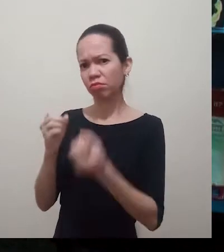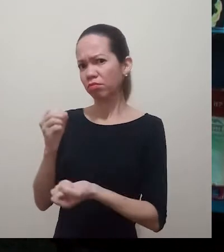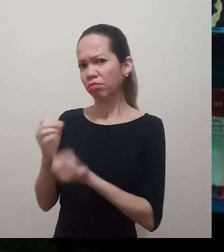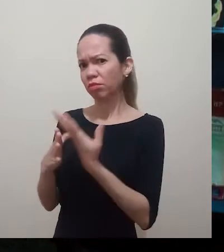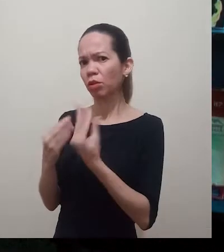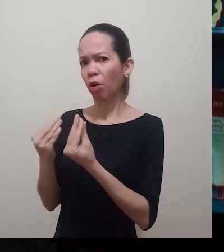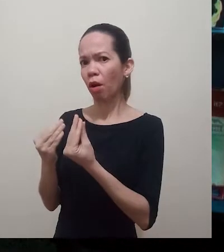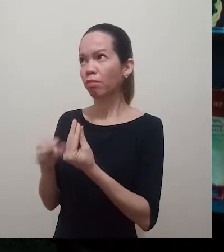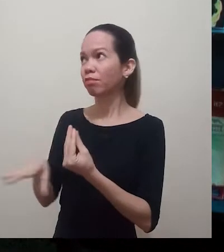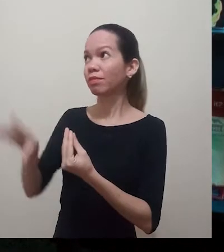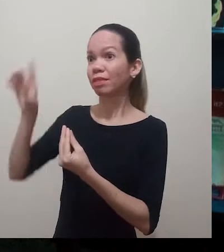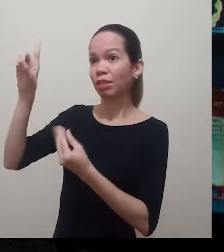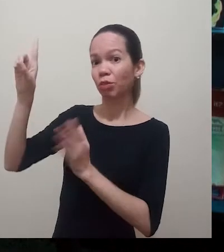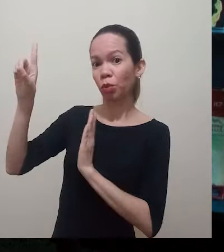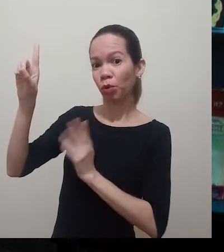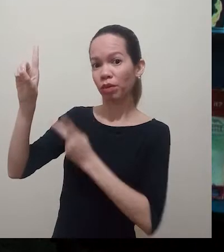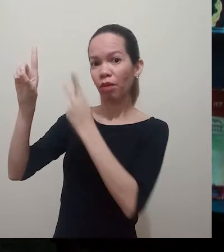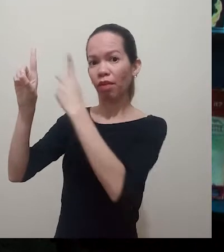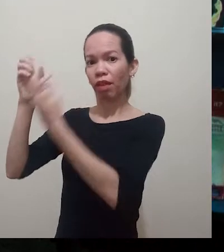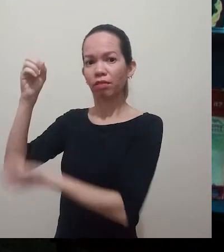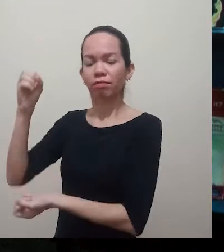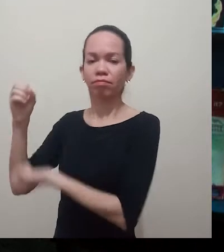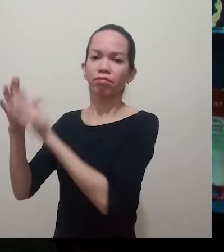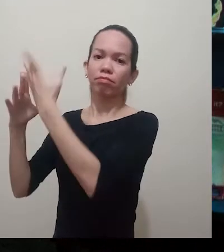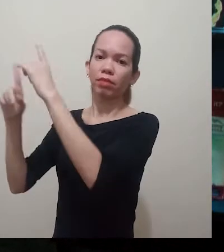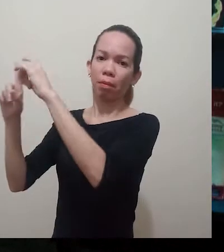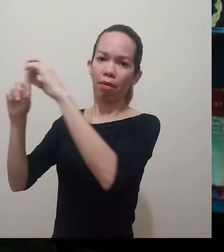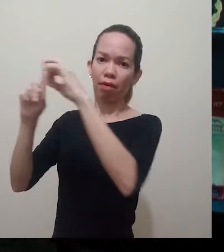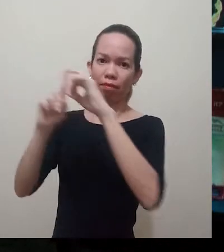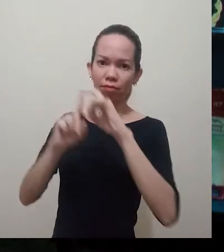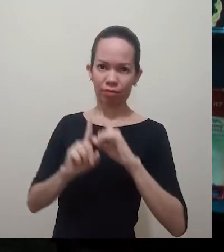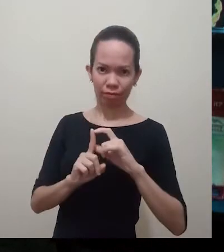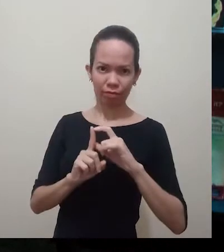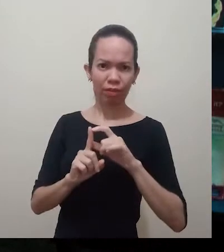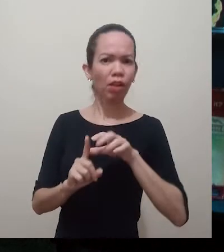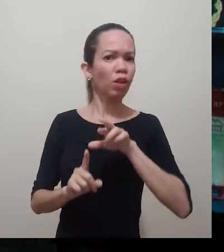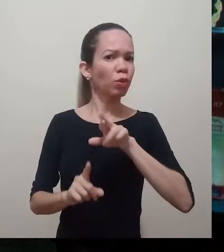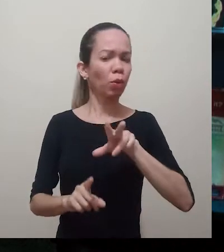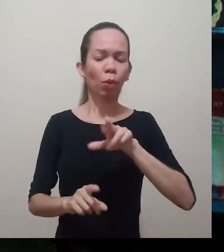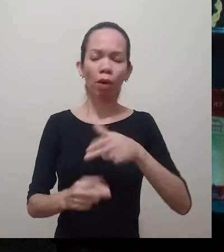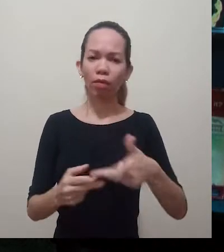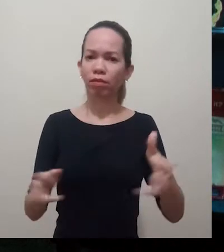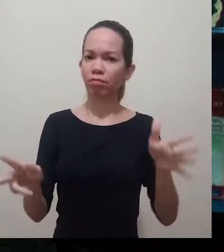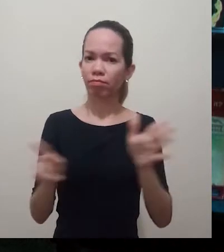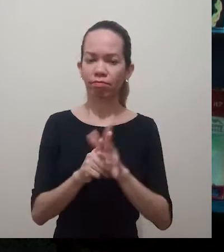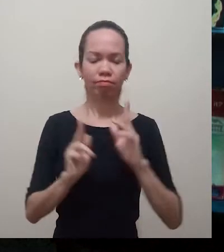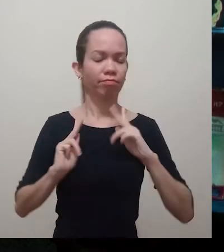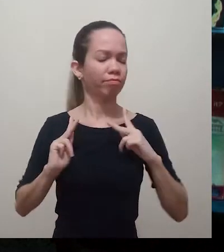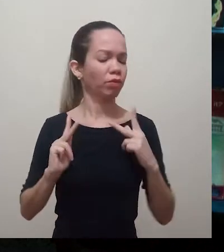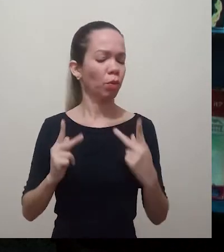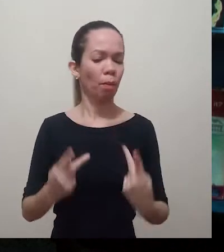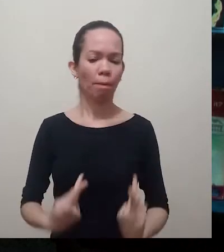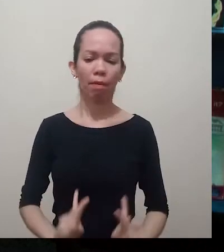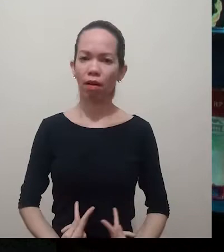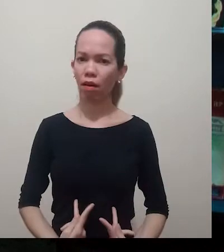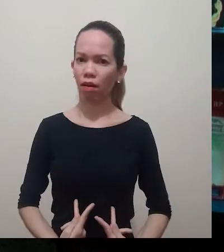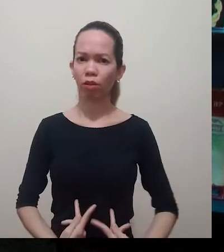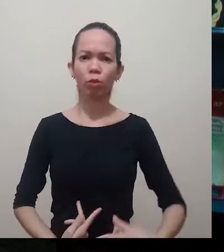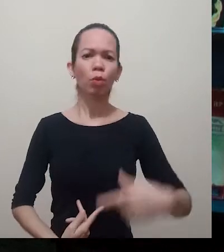inspirada por deus ela nasce no coração de deus é não é uma obra humana do